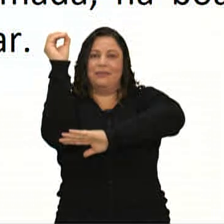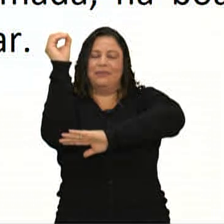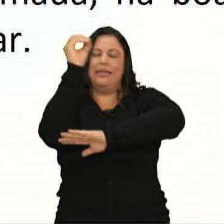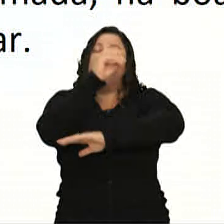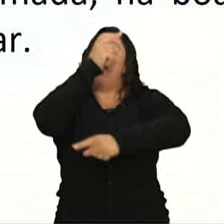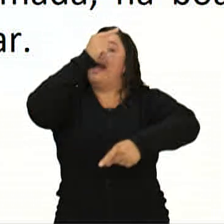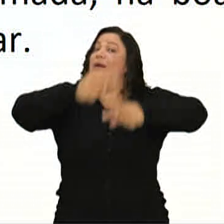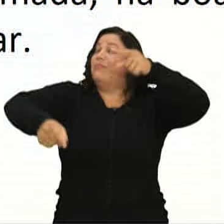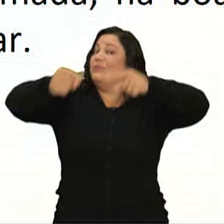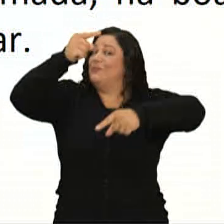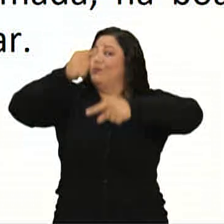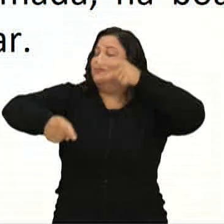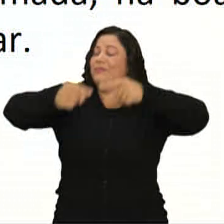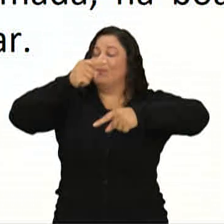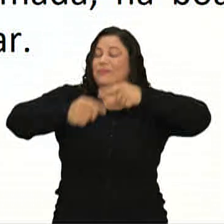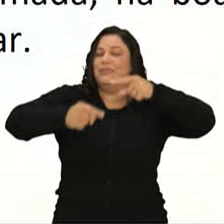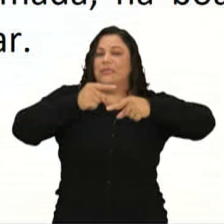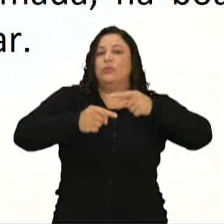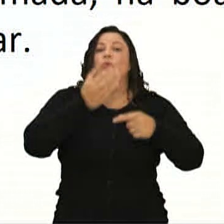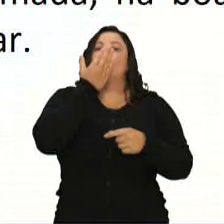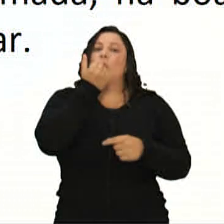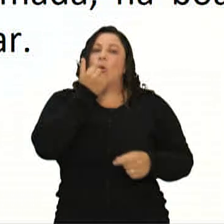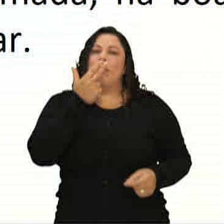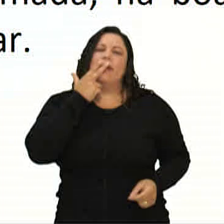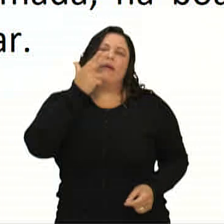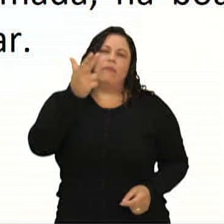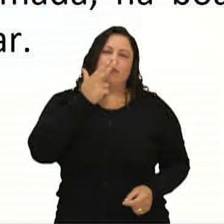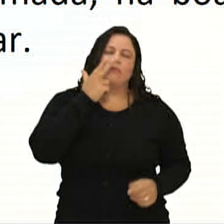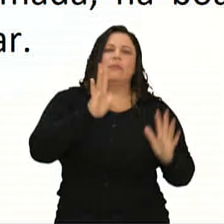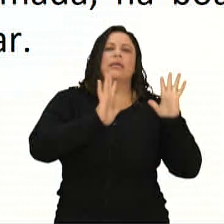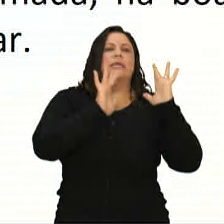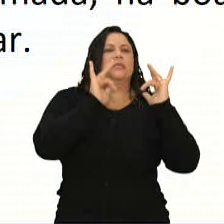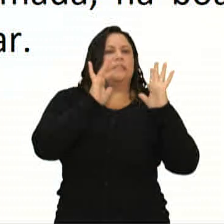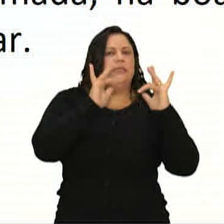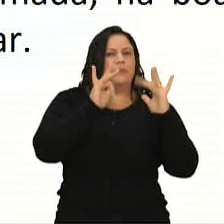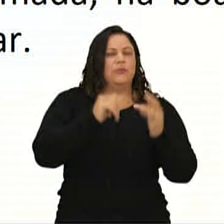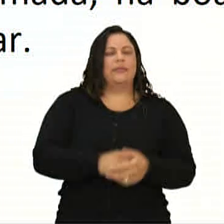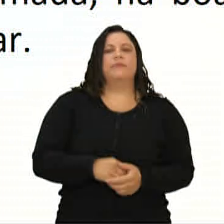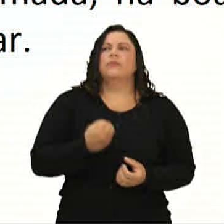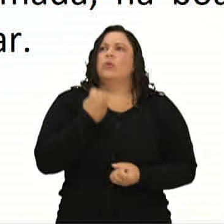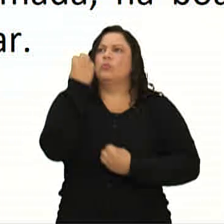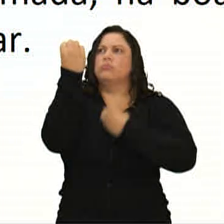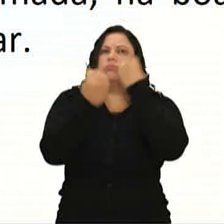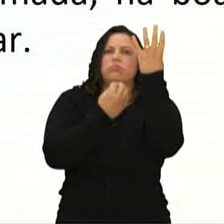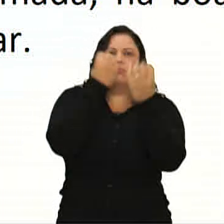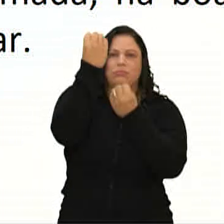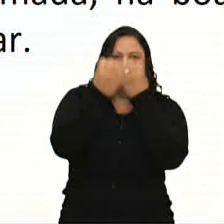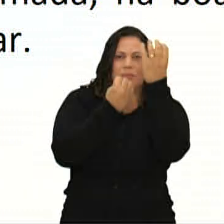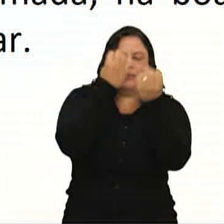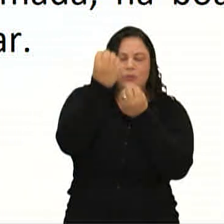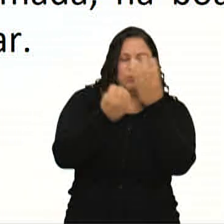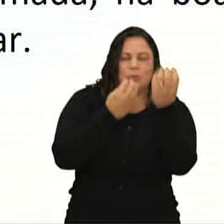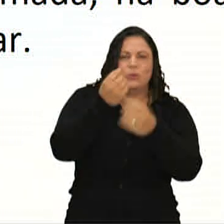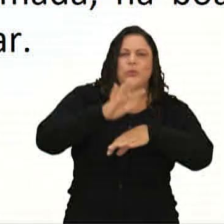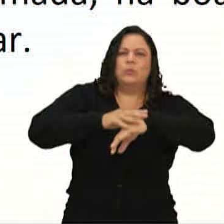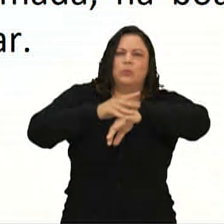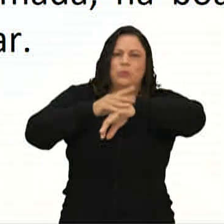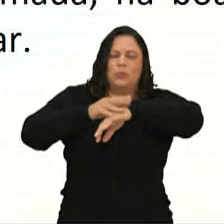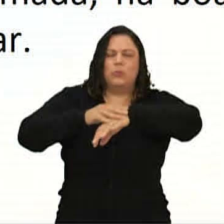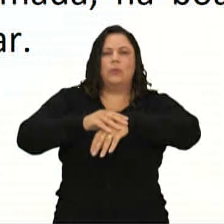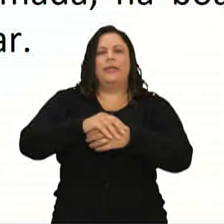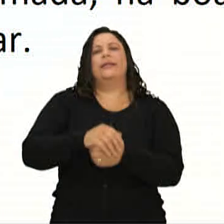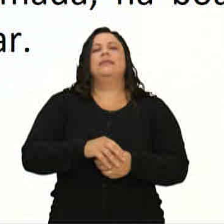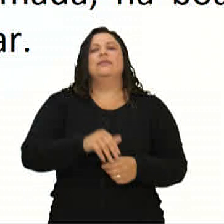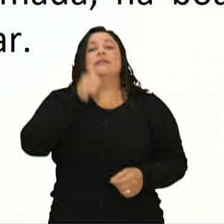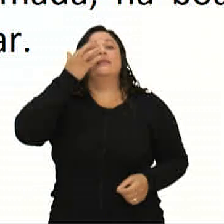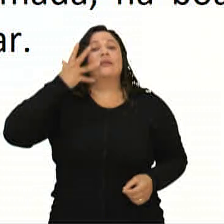fumar e namorar. Os viajantes, os doentes, as crianças e as mulheres grávidas ou a que estão